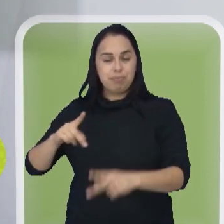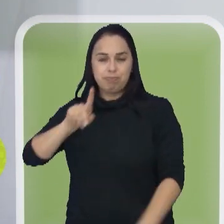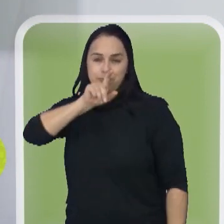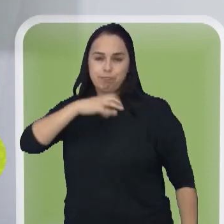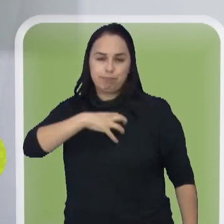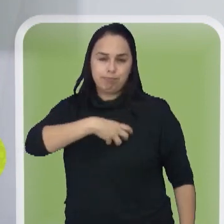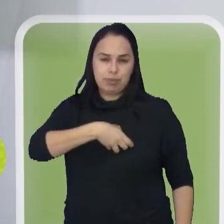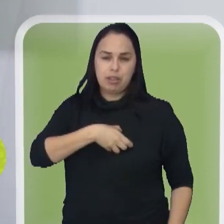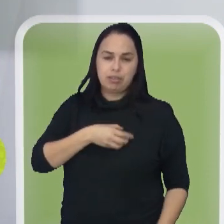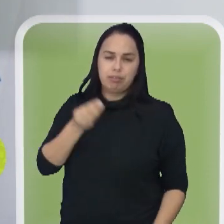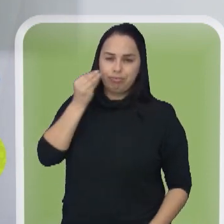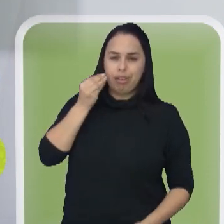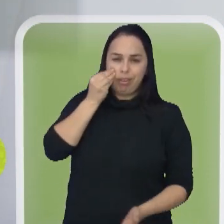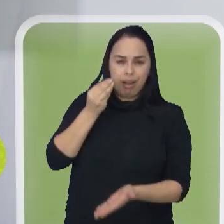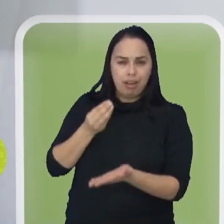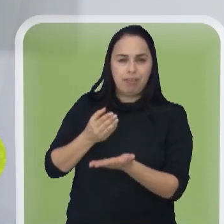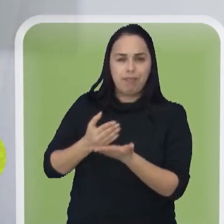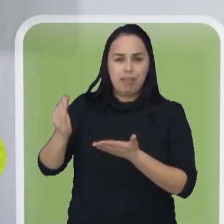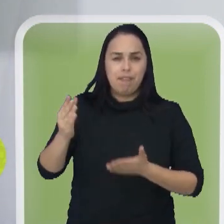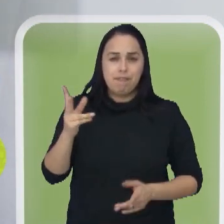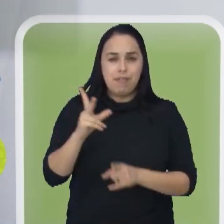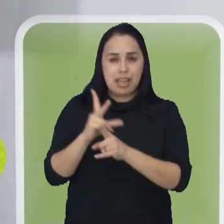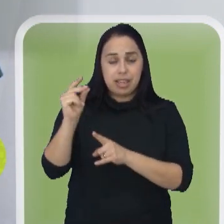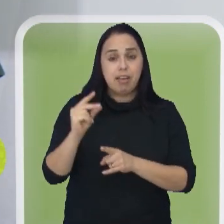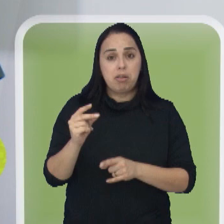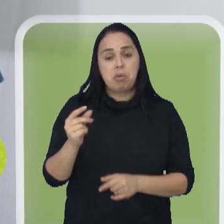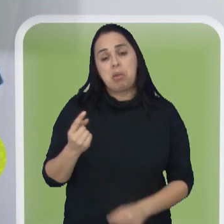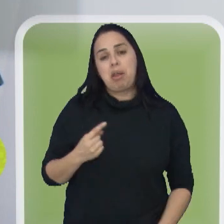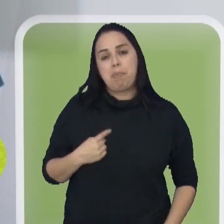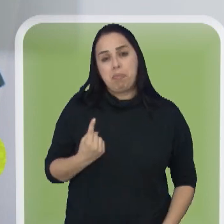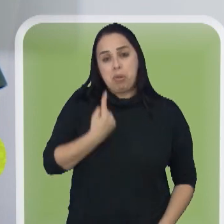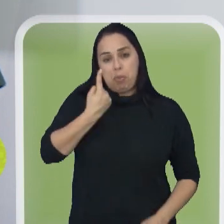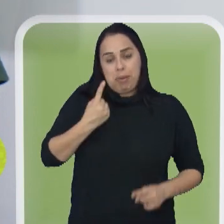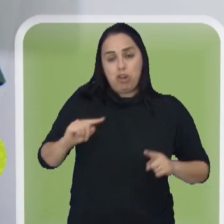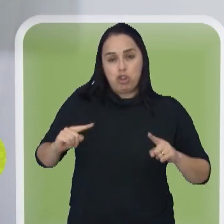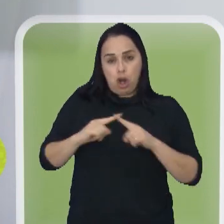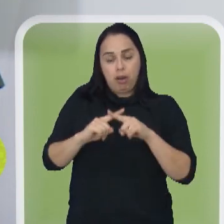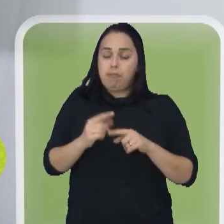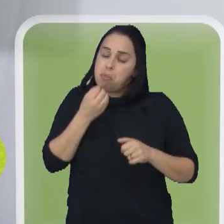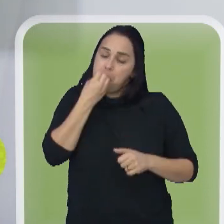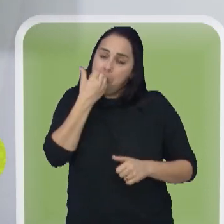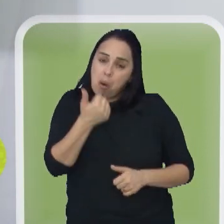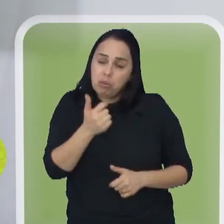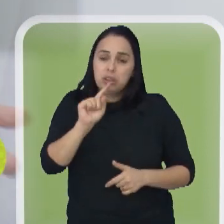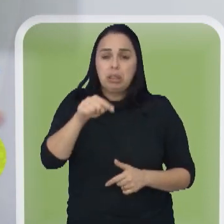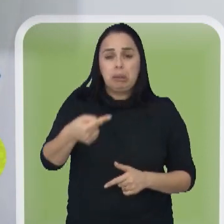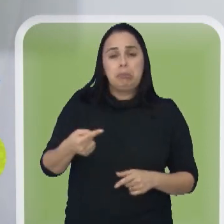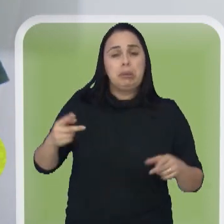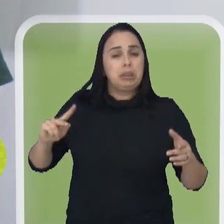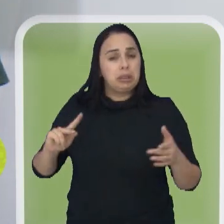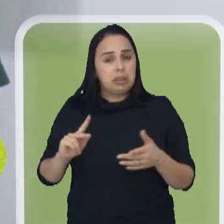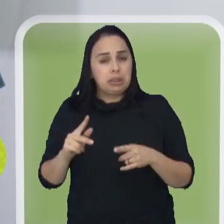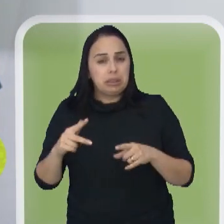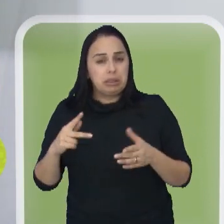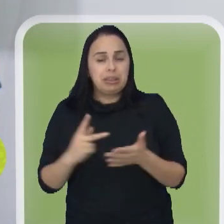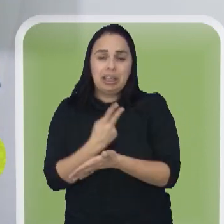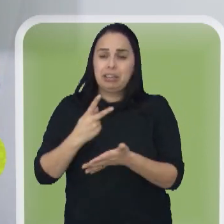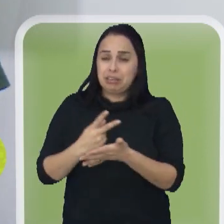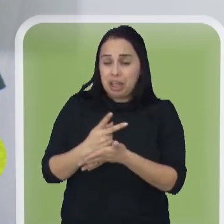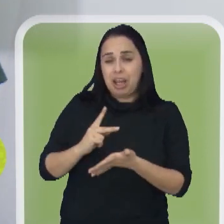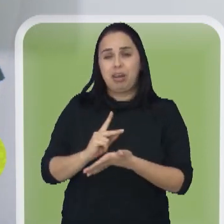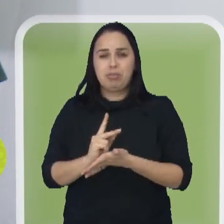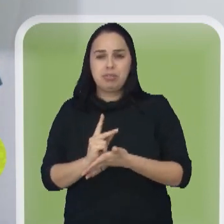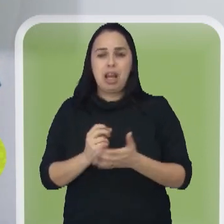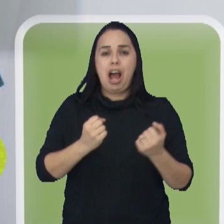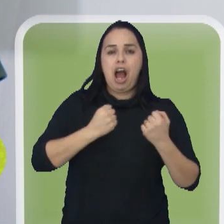Começa não do zero, mas enfim, o São José foi bem até na primeira partida. Teve um problema de falha individual da goleira Zani, que